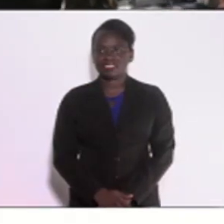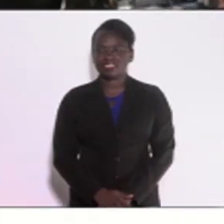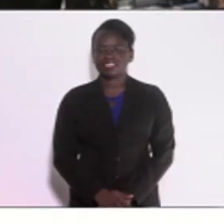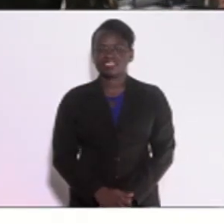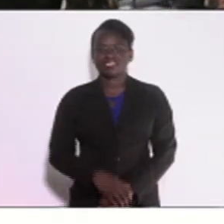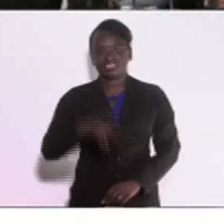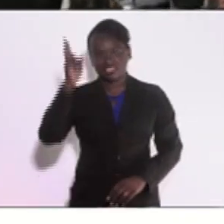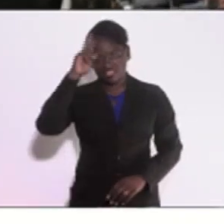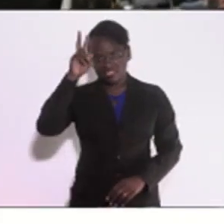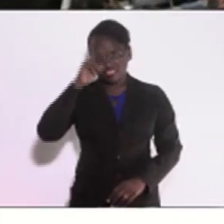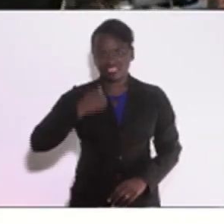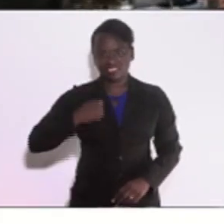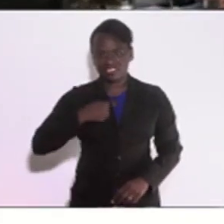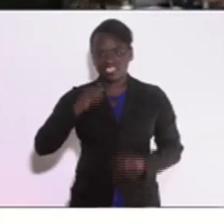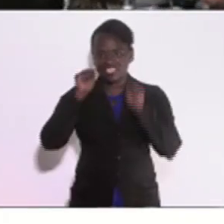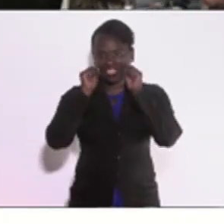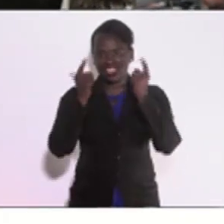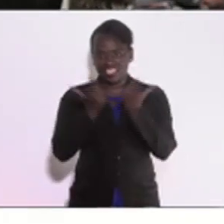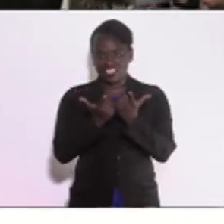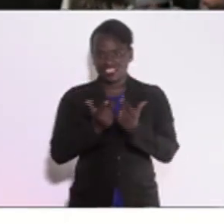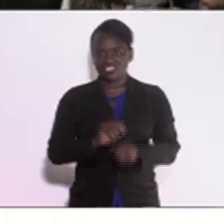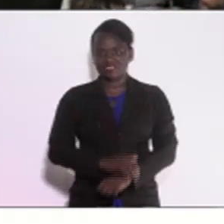revivendo os momentos da Alerja.